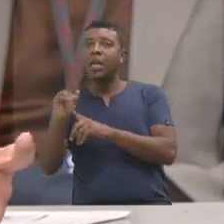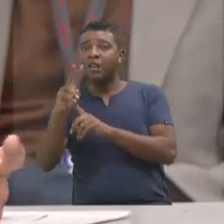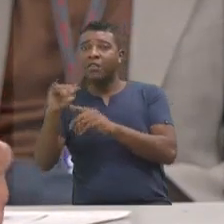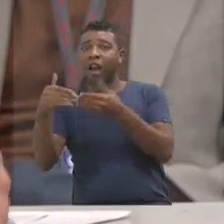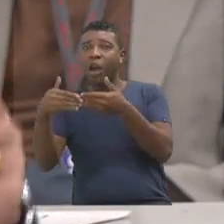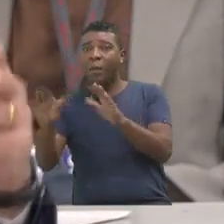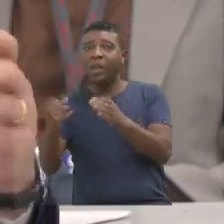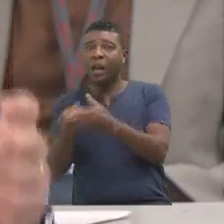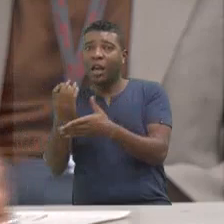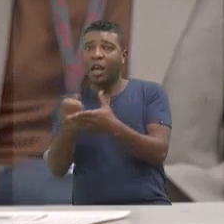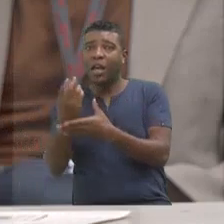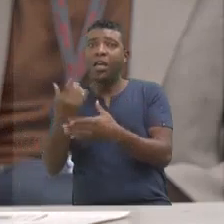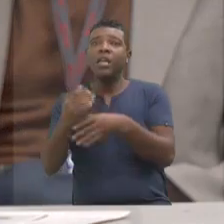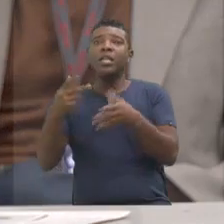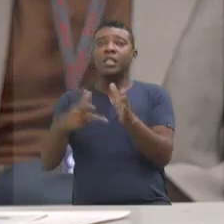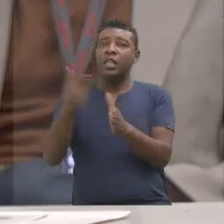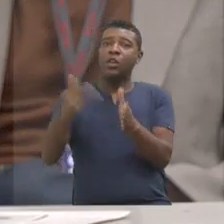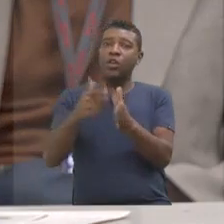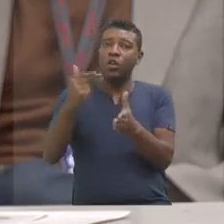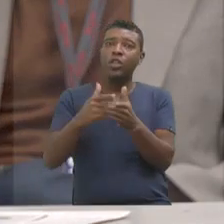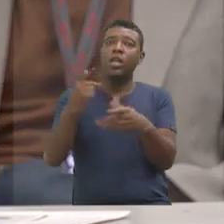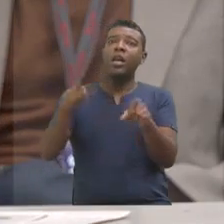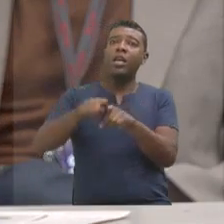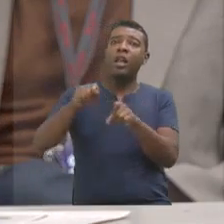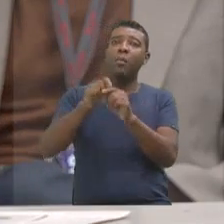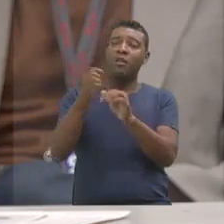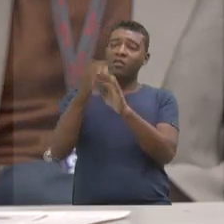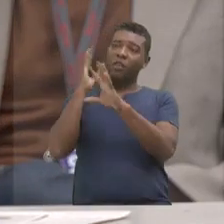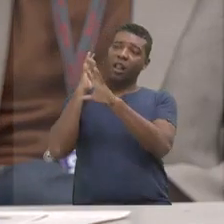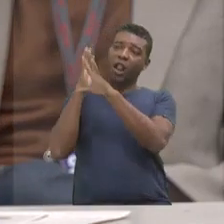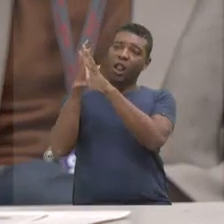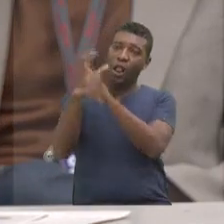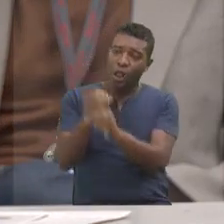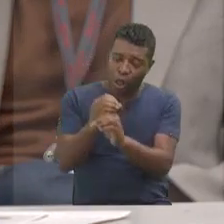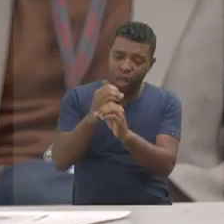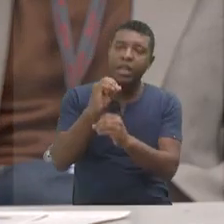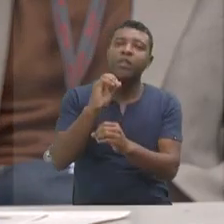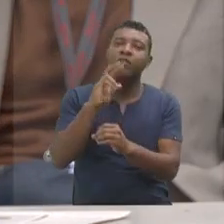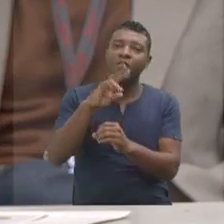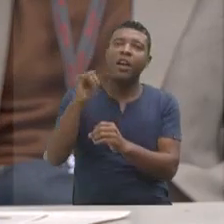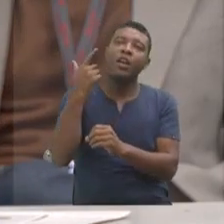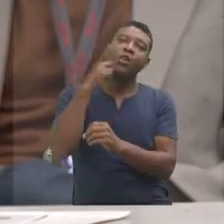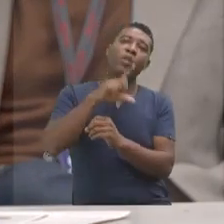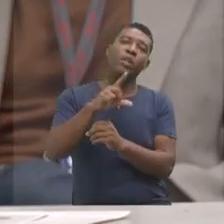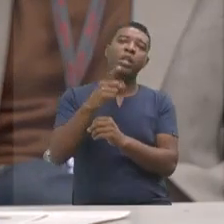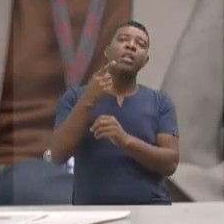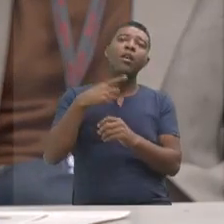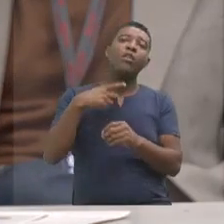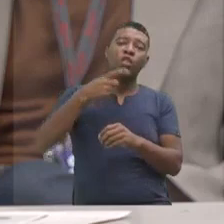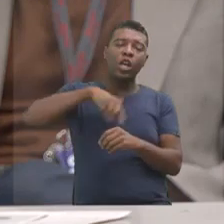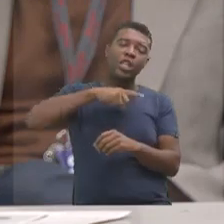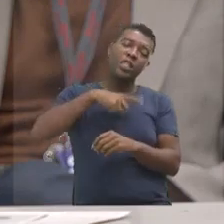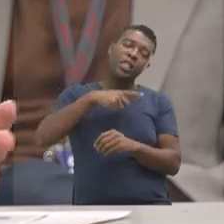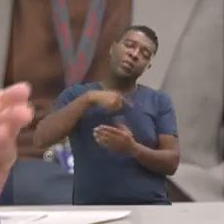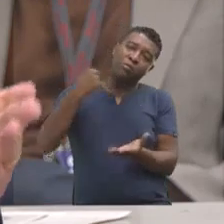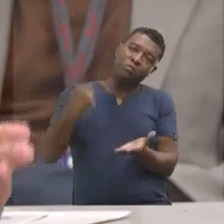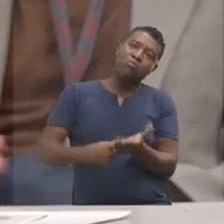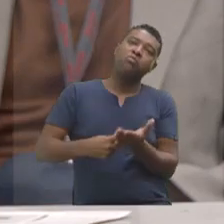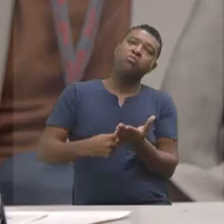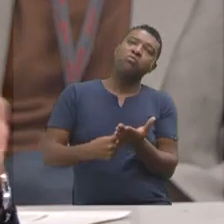produção cirúrgica a fila da região Então são os pontos que pode ter o compromisso nosso que nós vamos poder fazer isso né